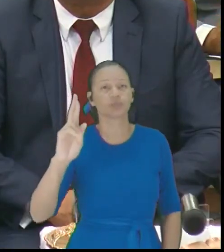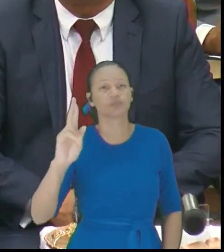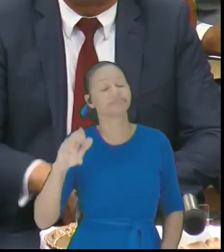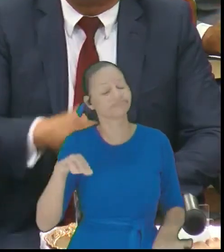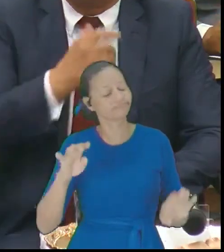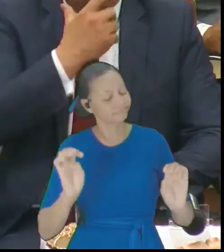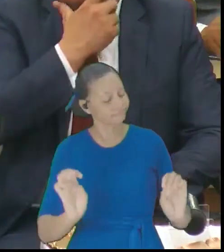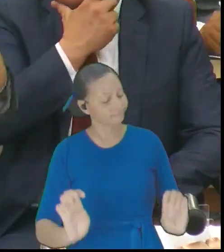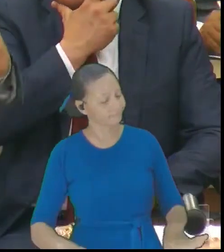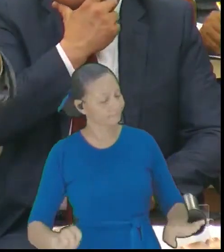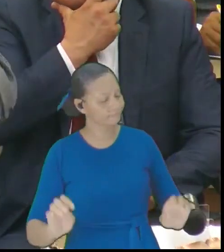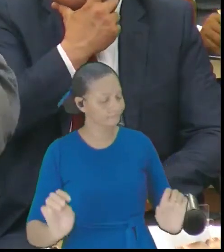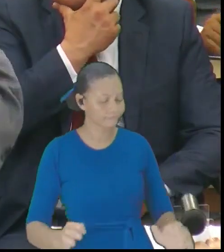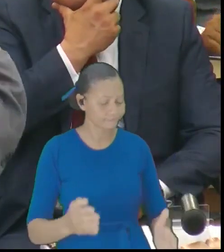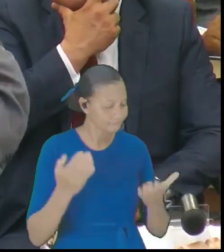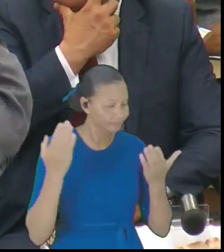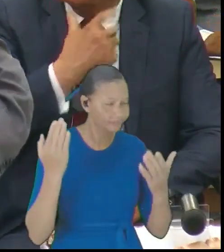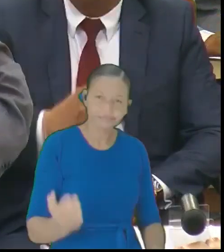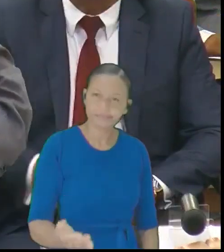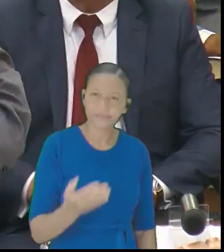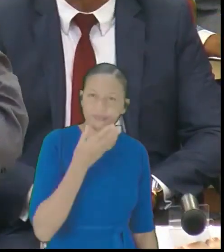Pois bem, esse era o homem